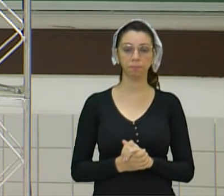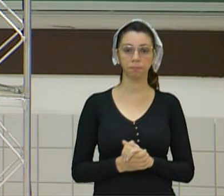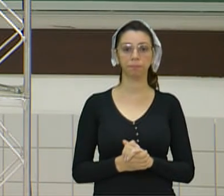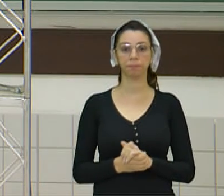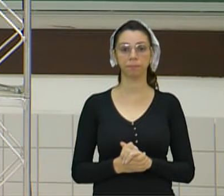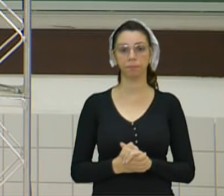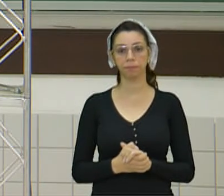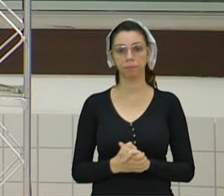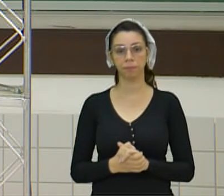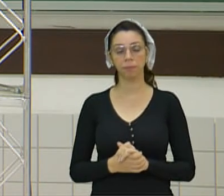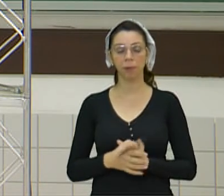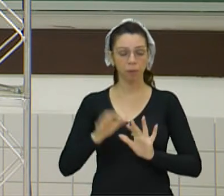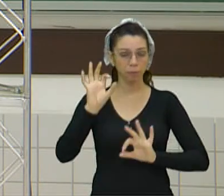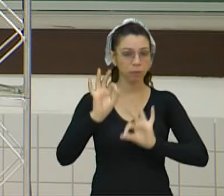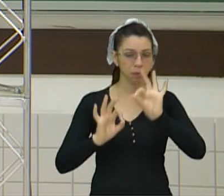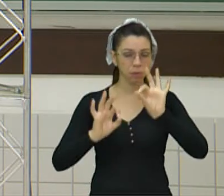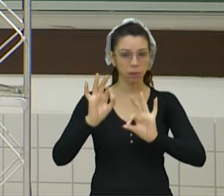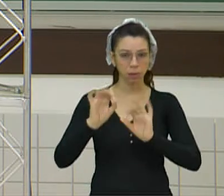fiz um esquema aqui no quadro